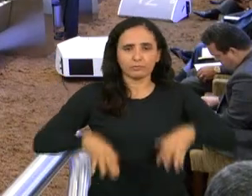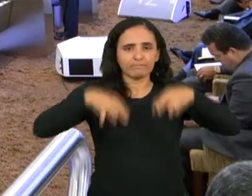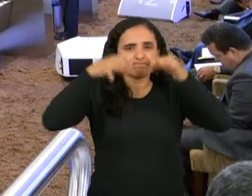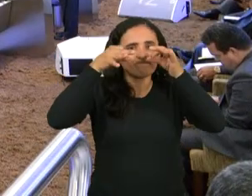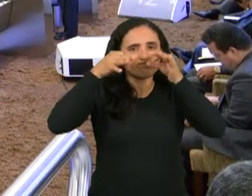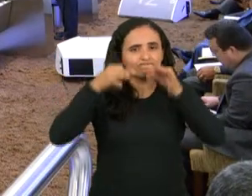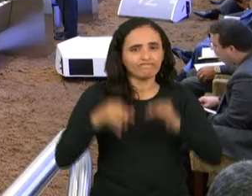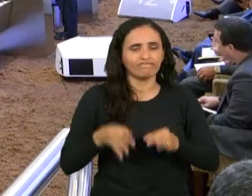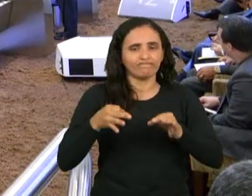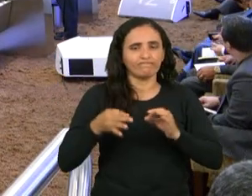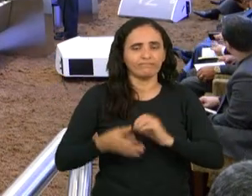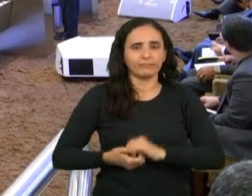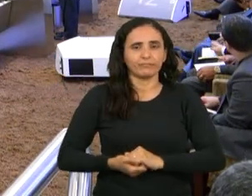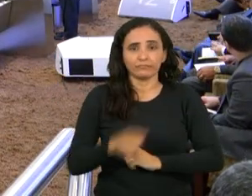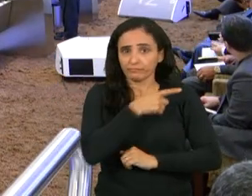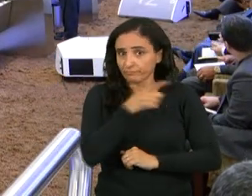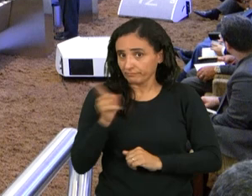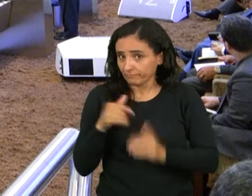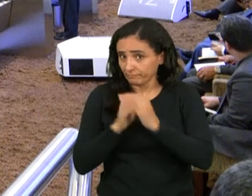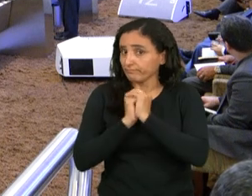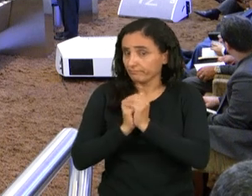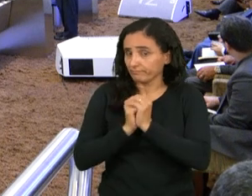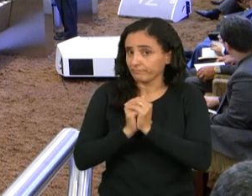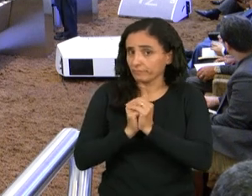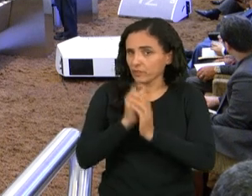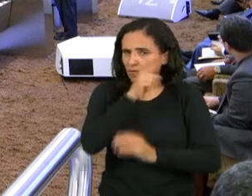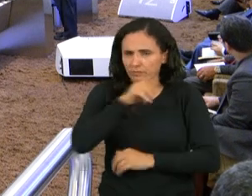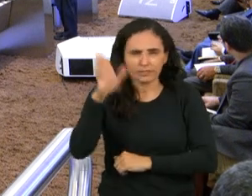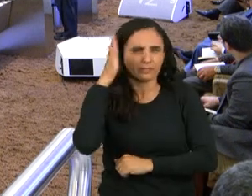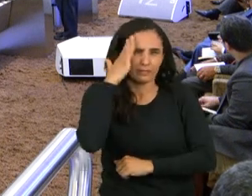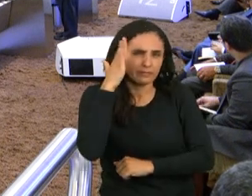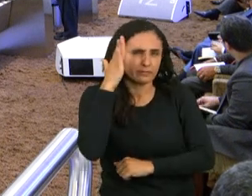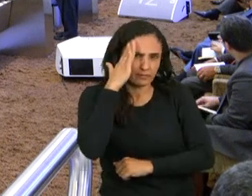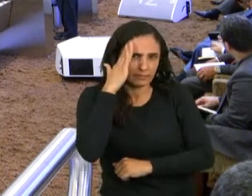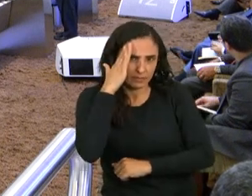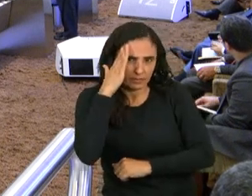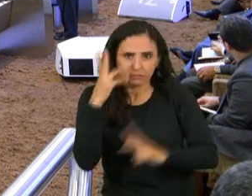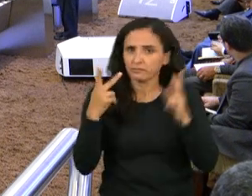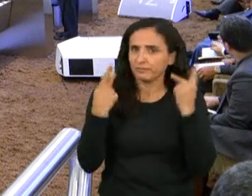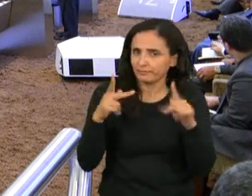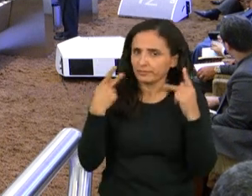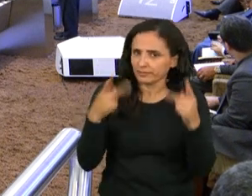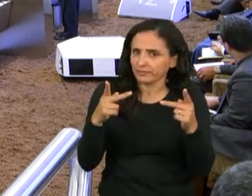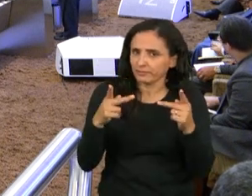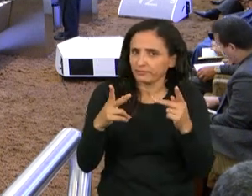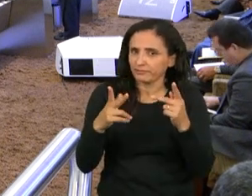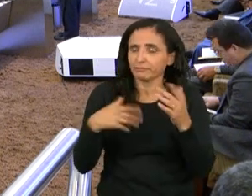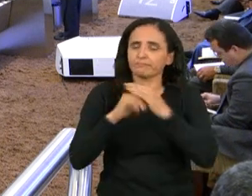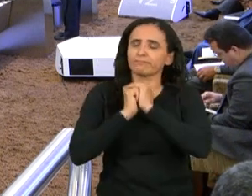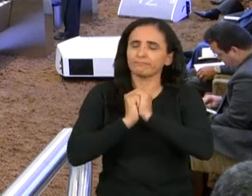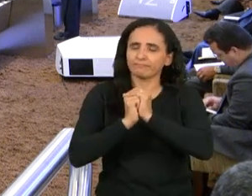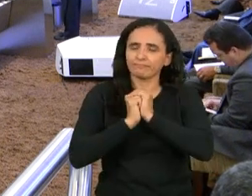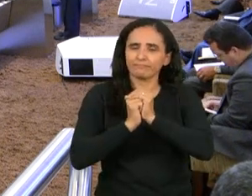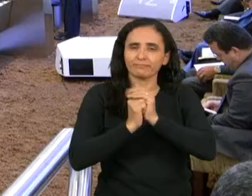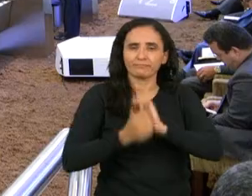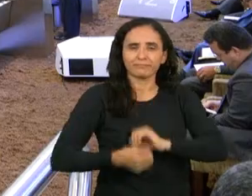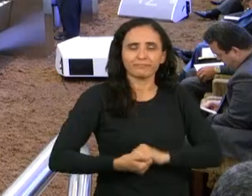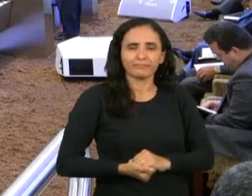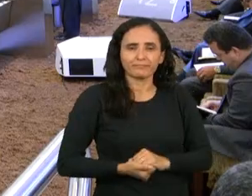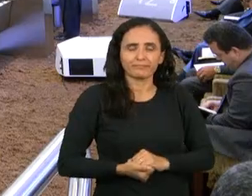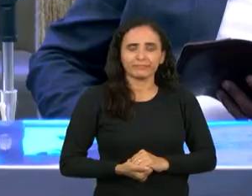diferente quem diz Amém Vocês estão entendendo diga Amém Então precisamos